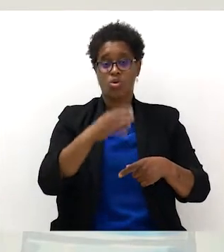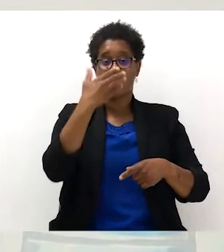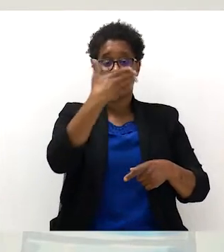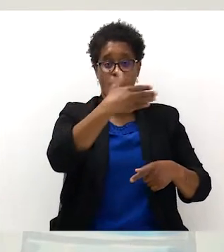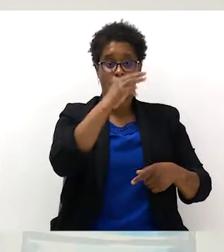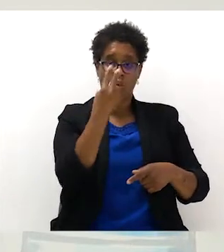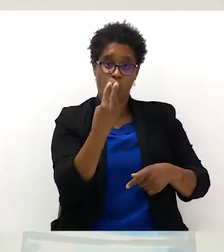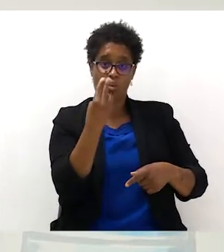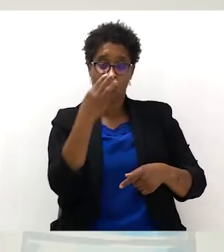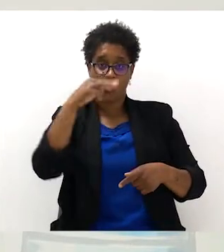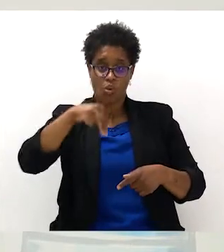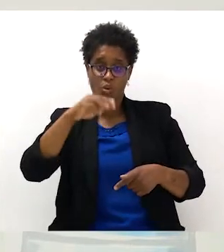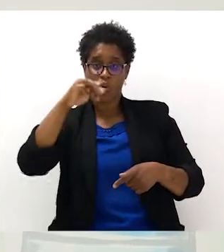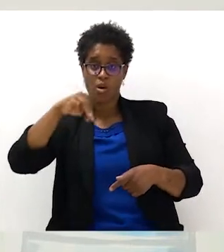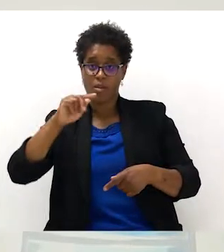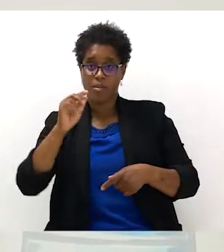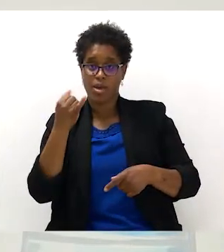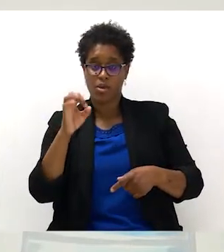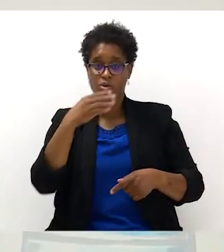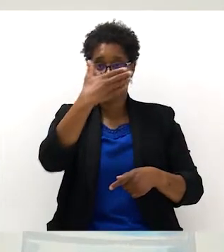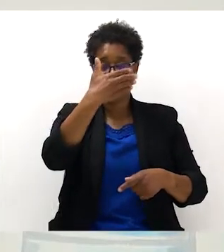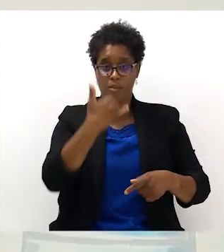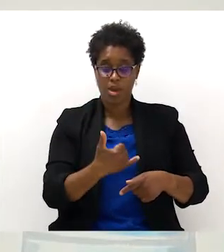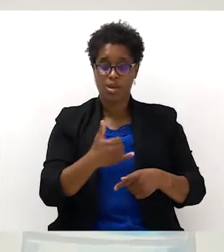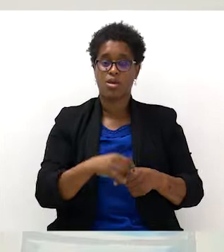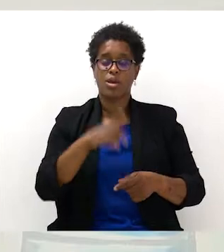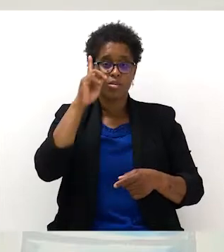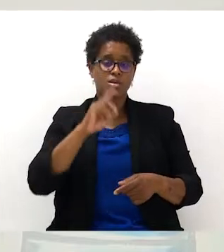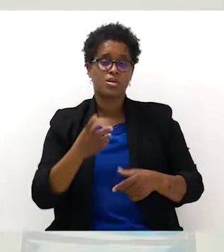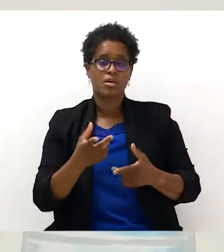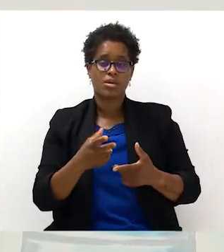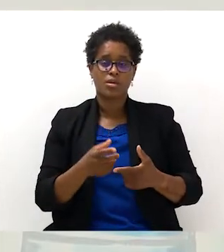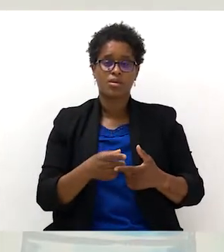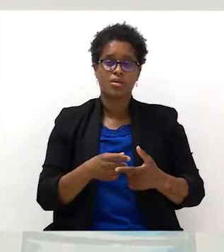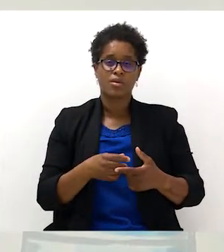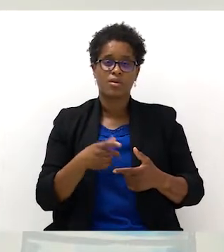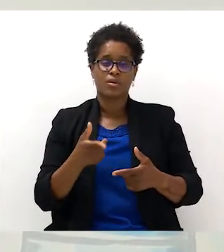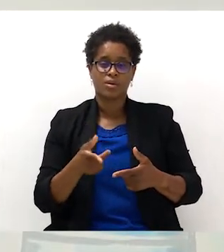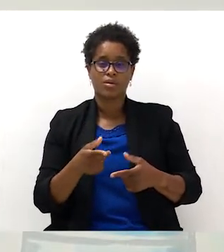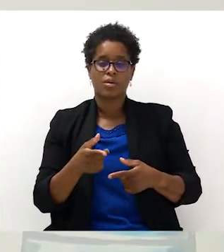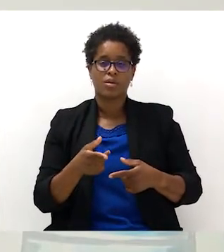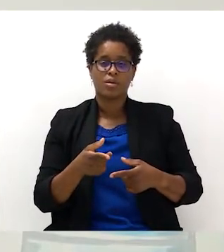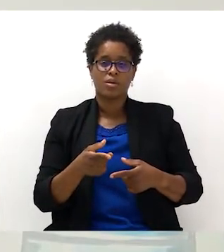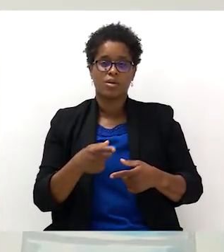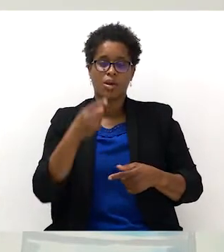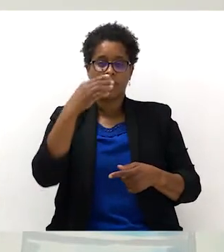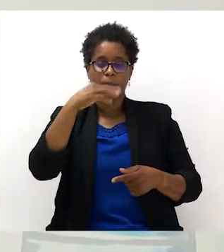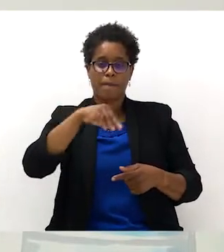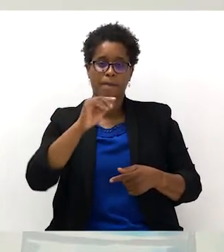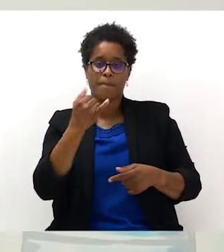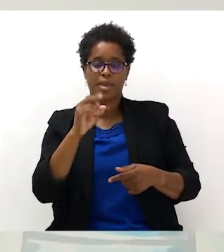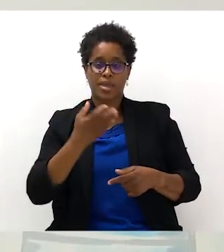meio significa também metade. Nós normalmente costumamos identificar